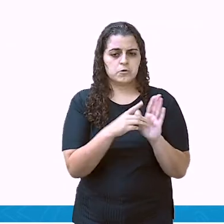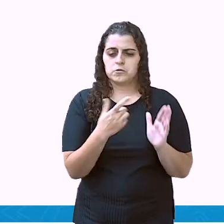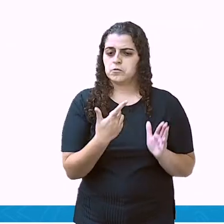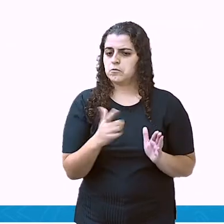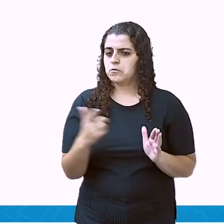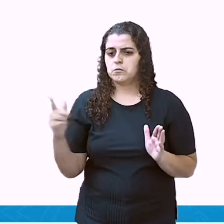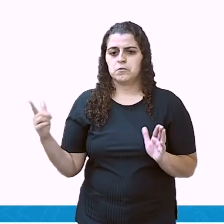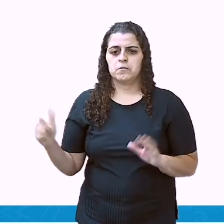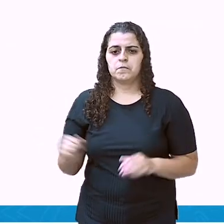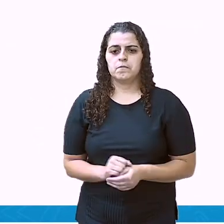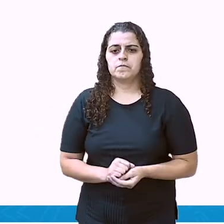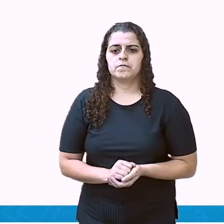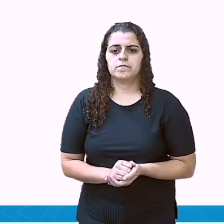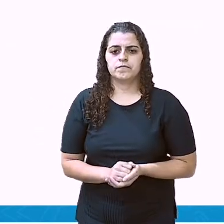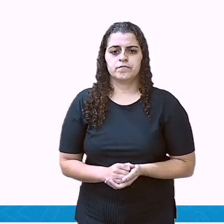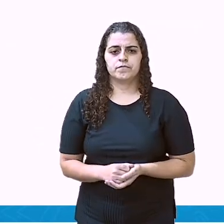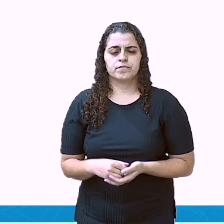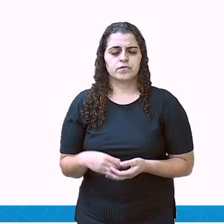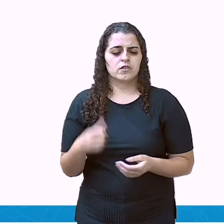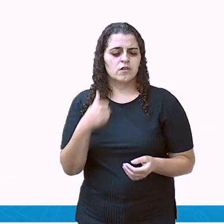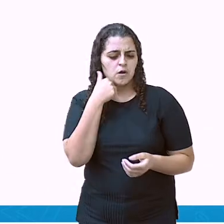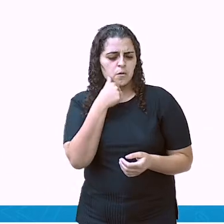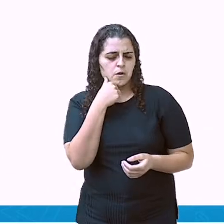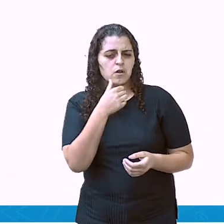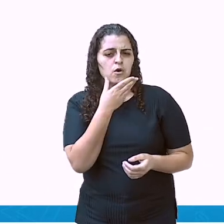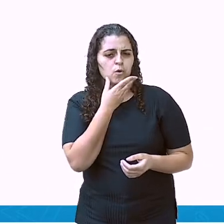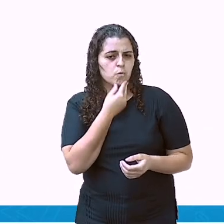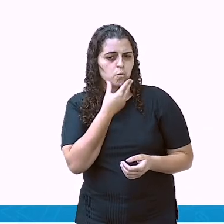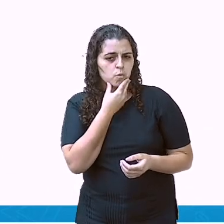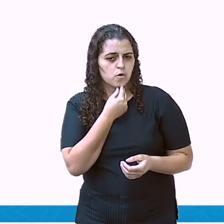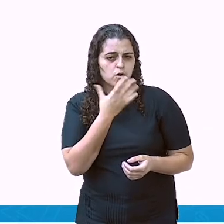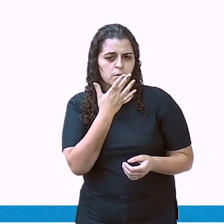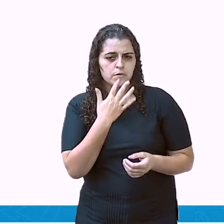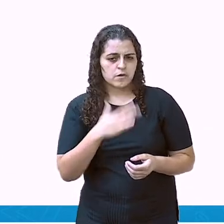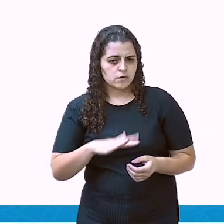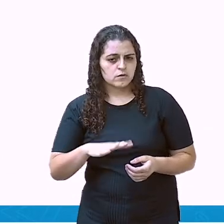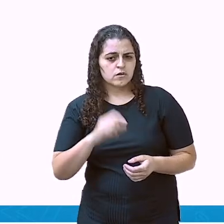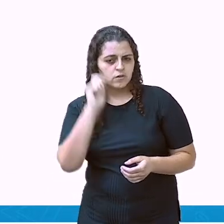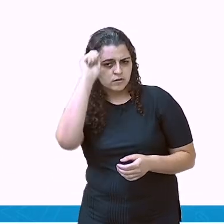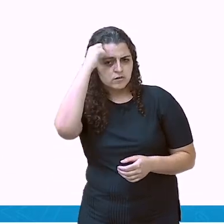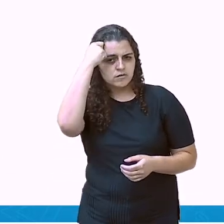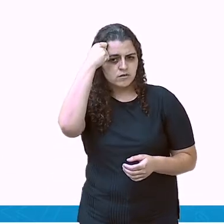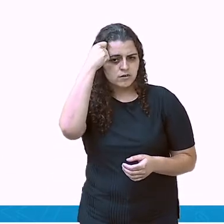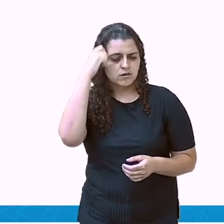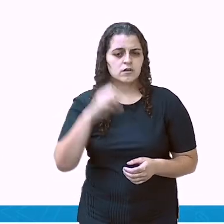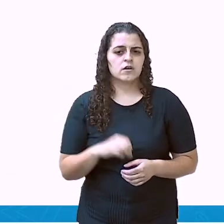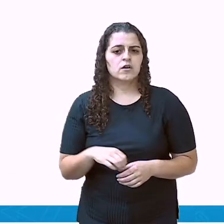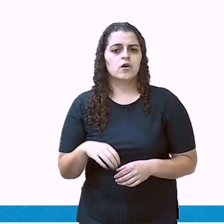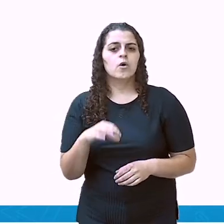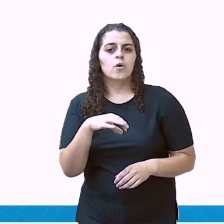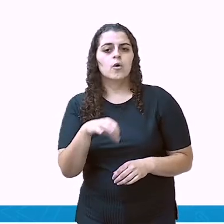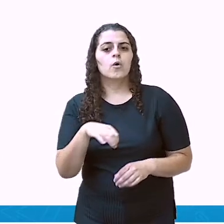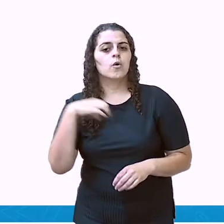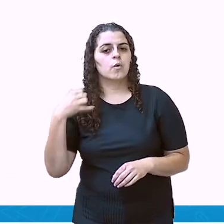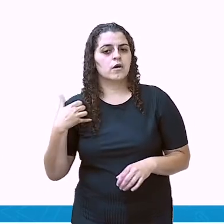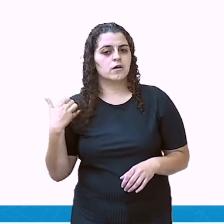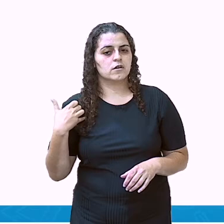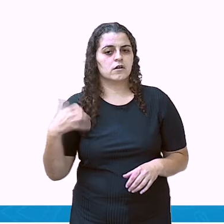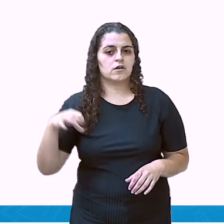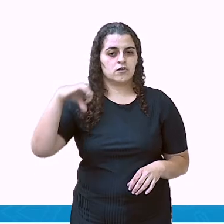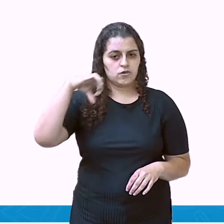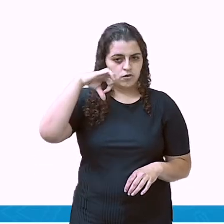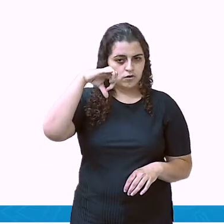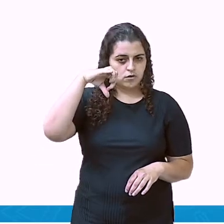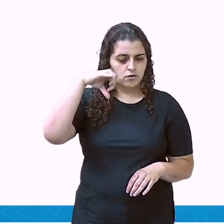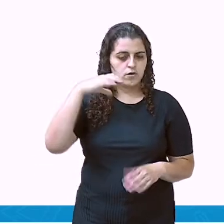direitos, e tanto a mulher quanto o homem e as crianças, a partir dos 9 anos de idade, 8, 9 anos